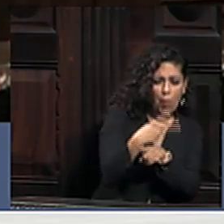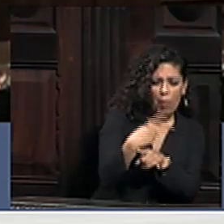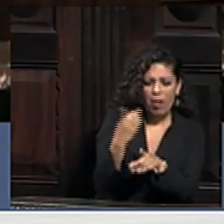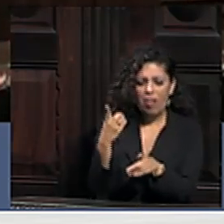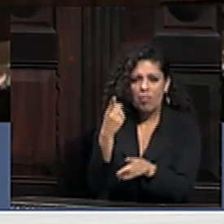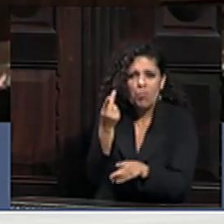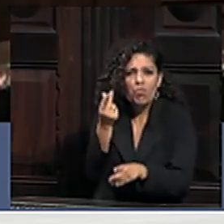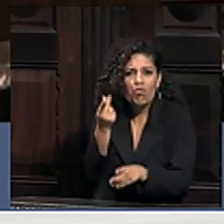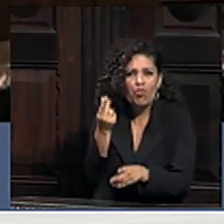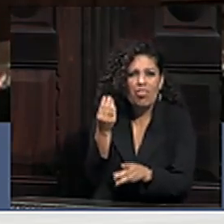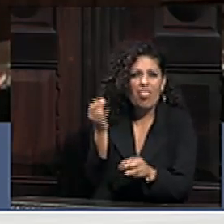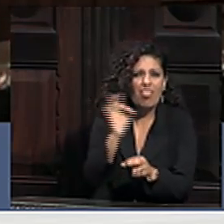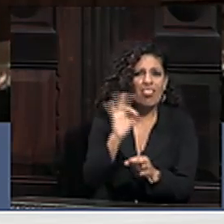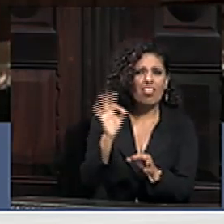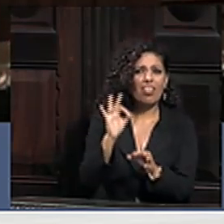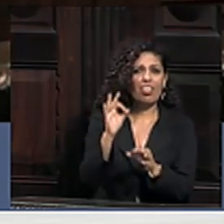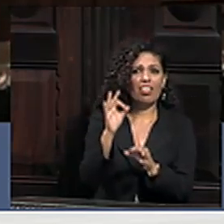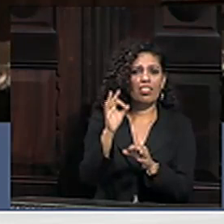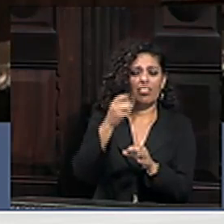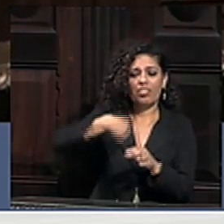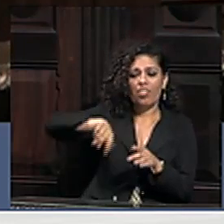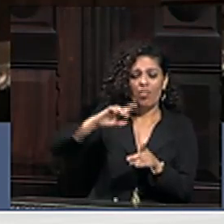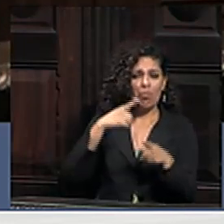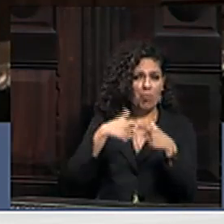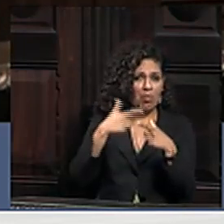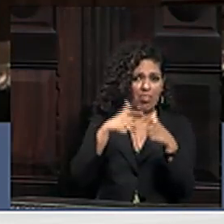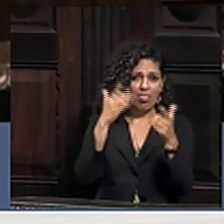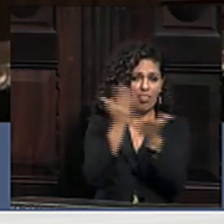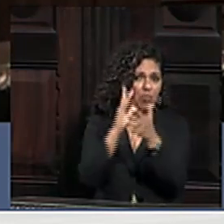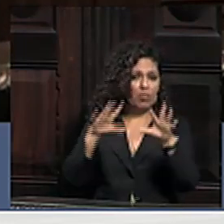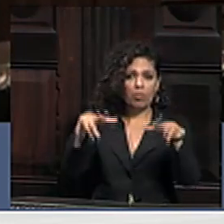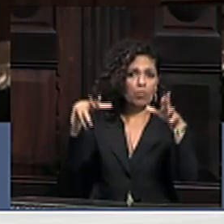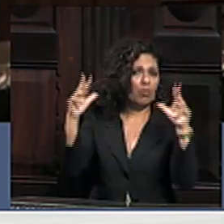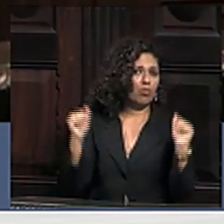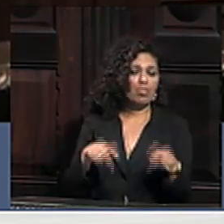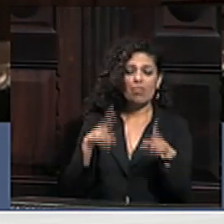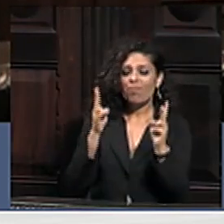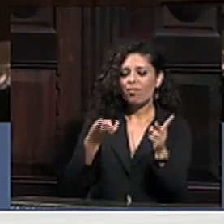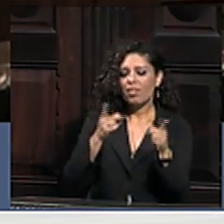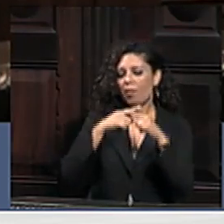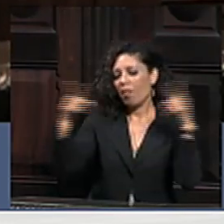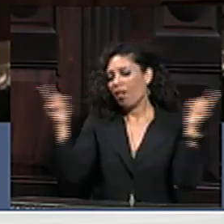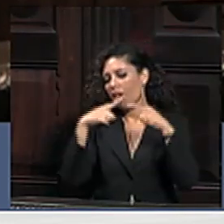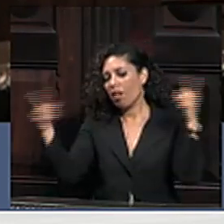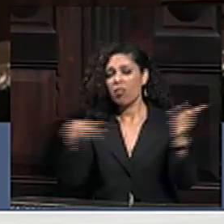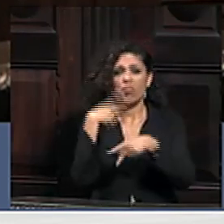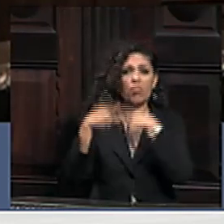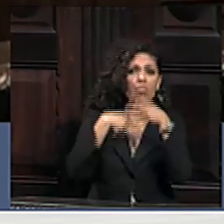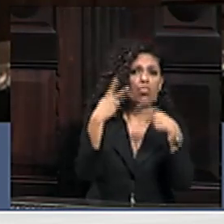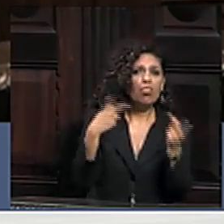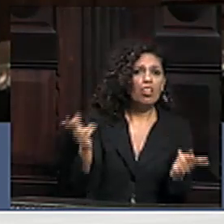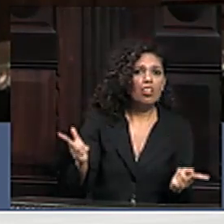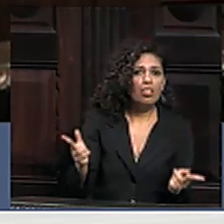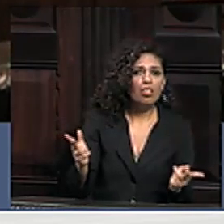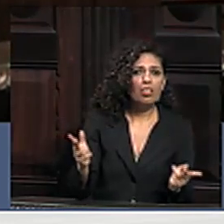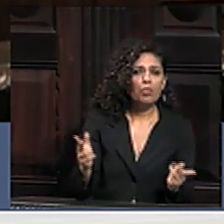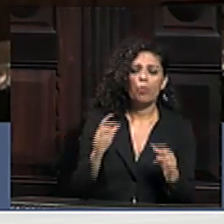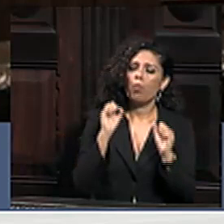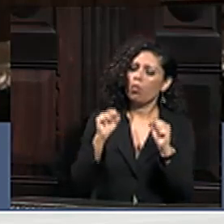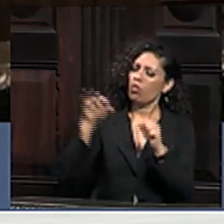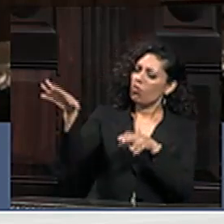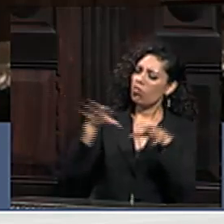sempre discutindo o varejo. E por mais que eu procure no noticiário,